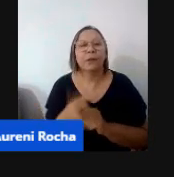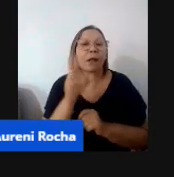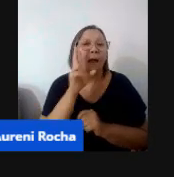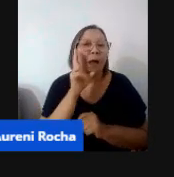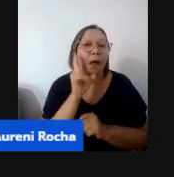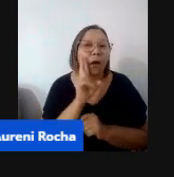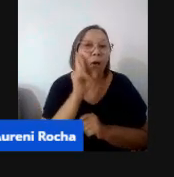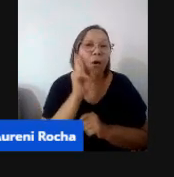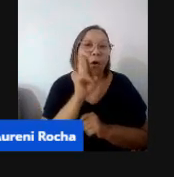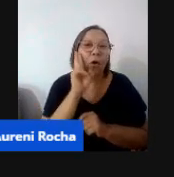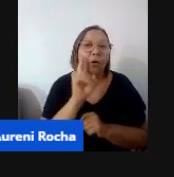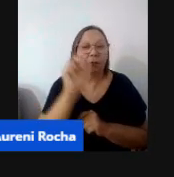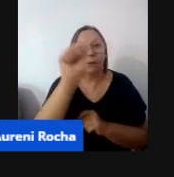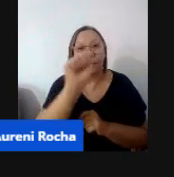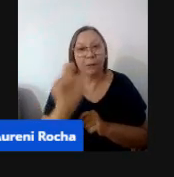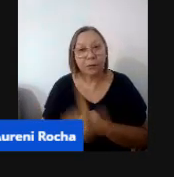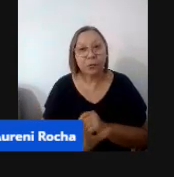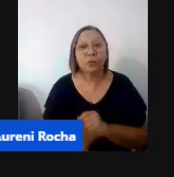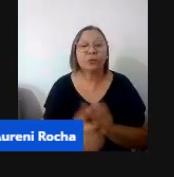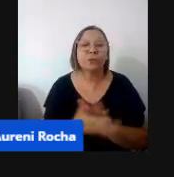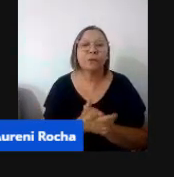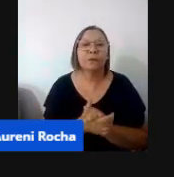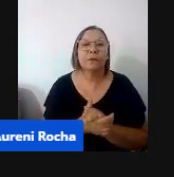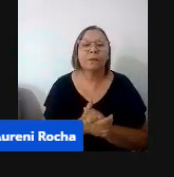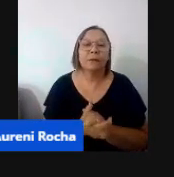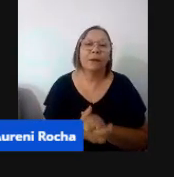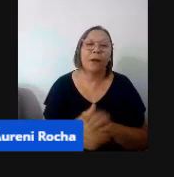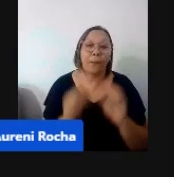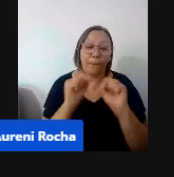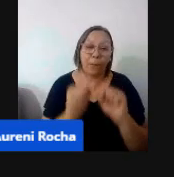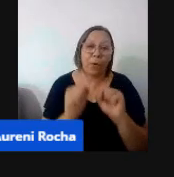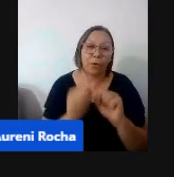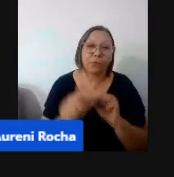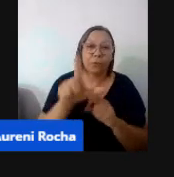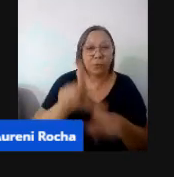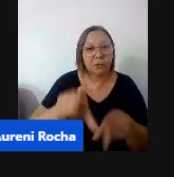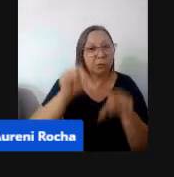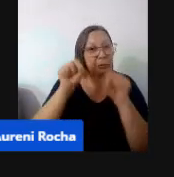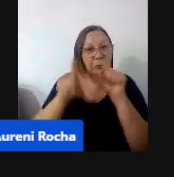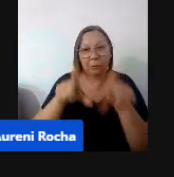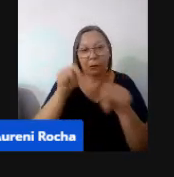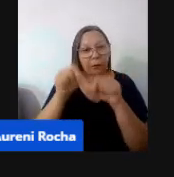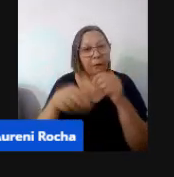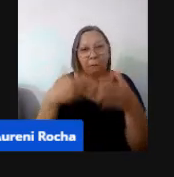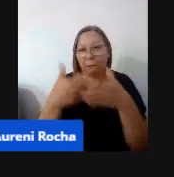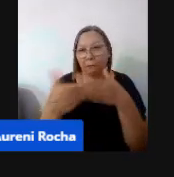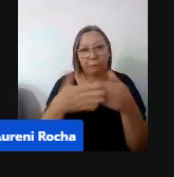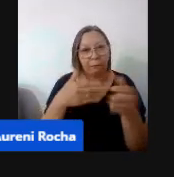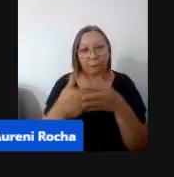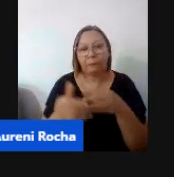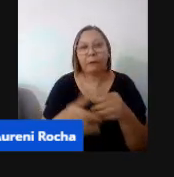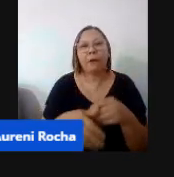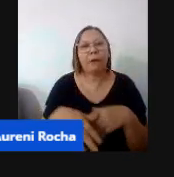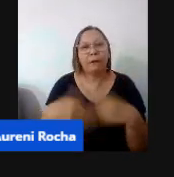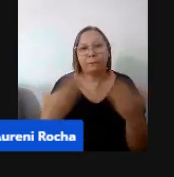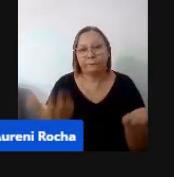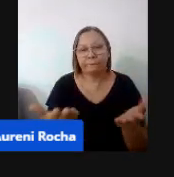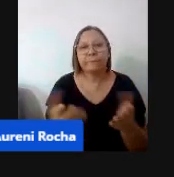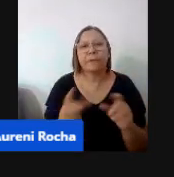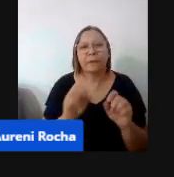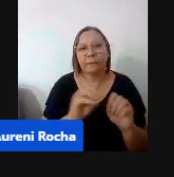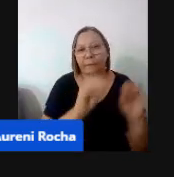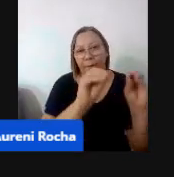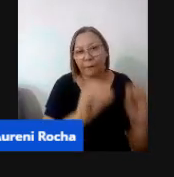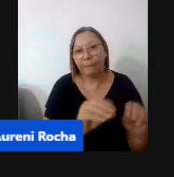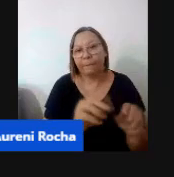da aula. E eu posso escolher alguns modelos para utilizar na minha aula. E ao clicar nele, ele vem para a